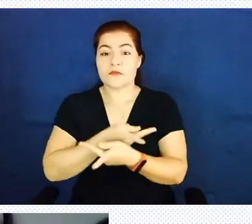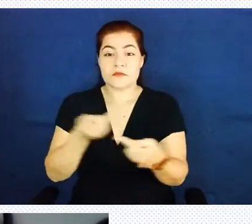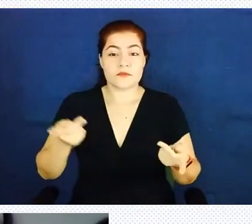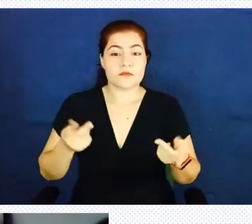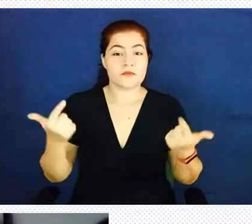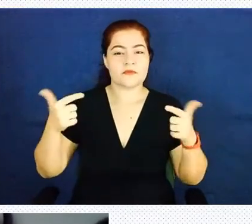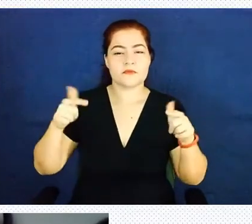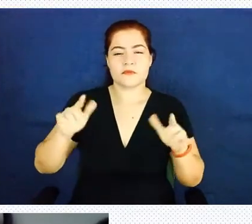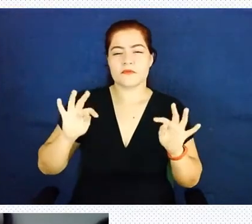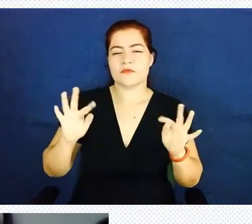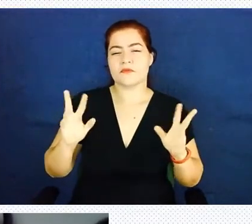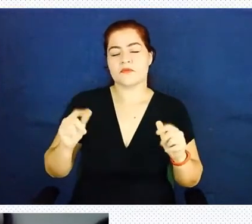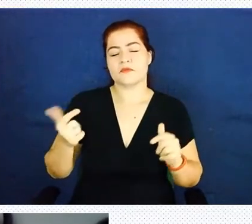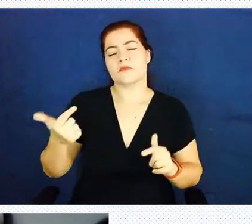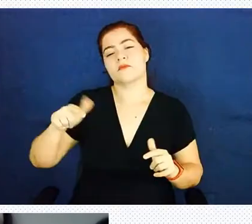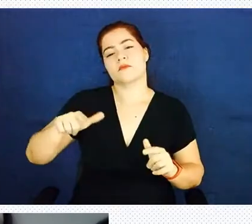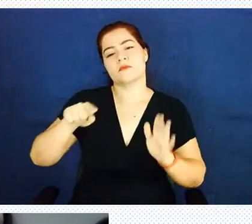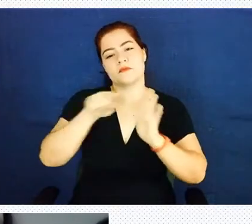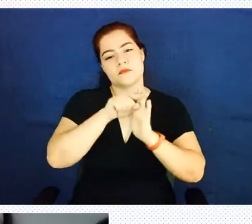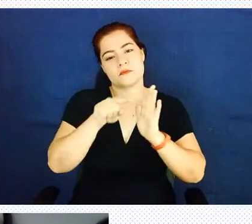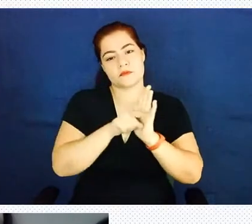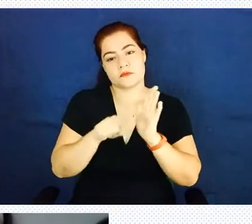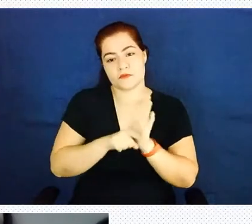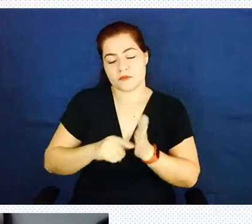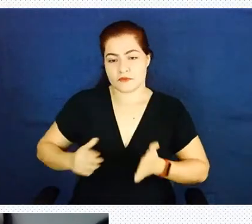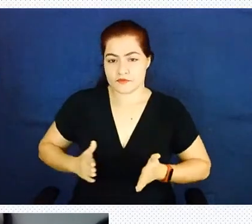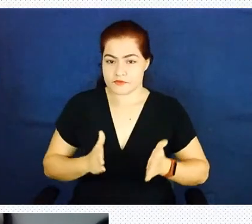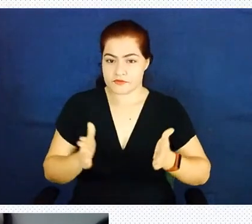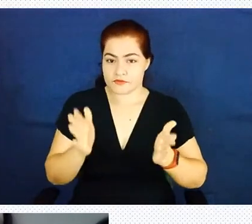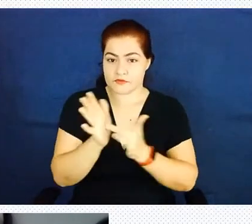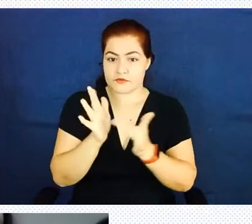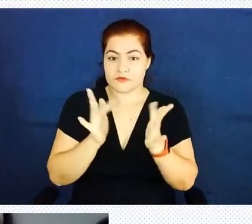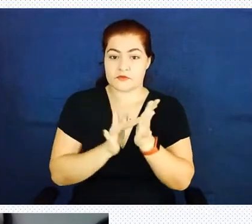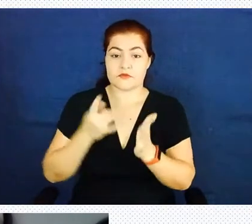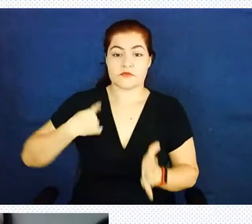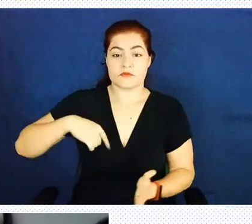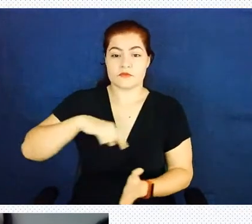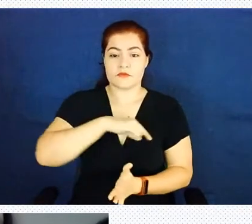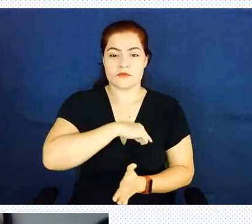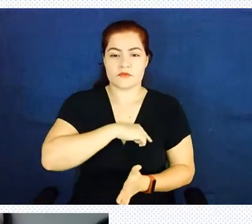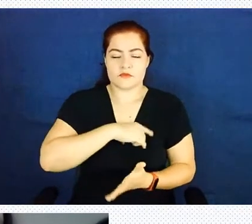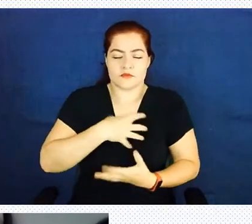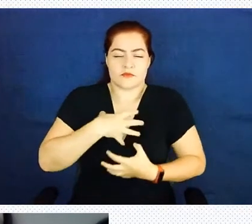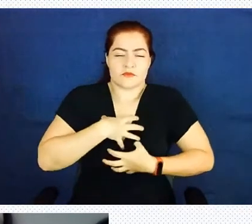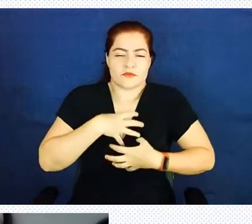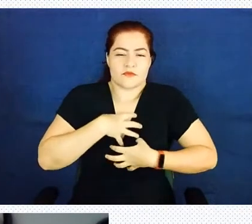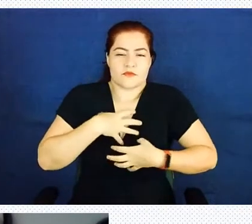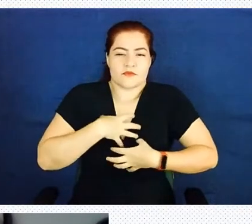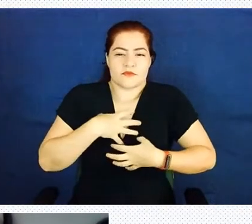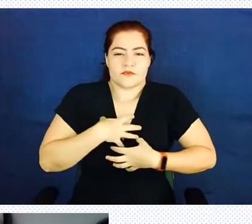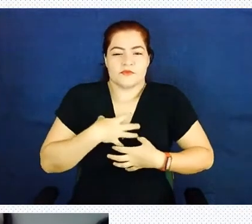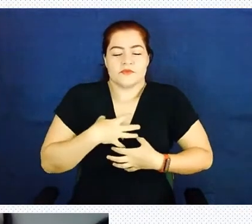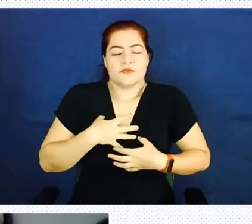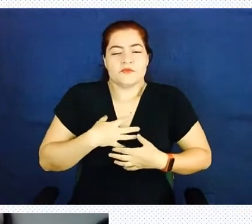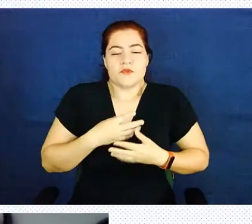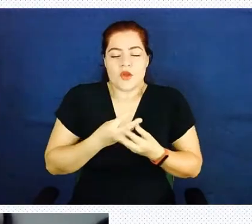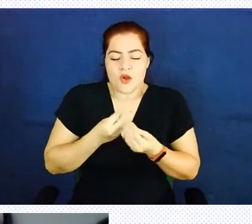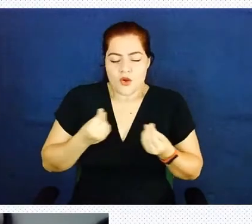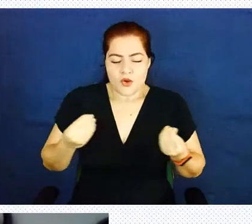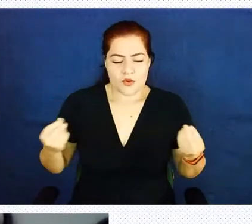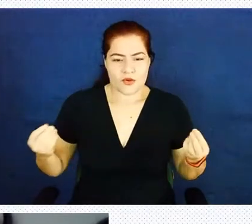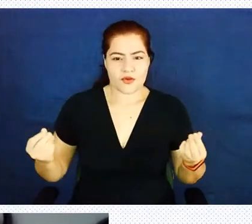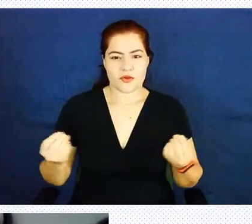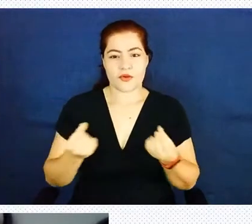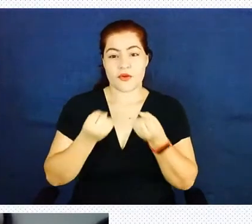um programa Pelos Caminhos de Jesus, onde nós vamos aqui ficar todos cheios de emoção por tanta coisa boa que a